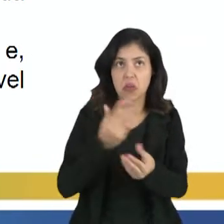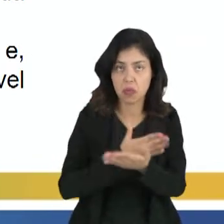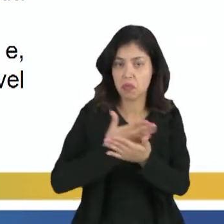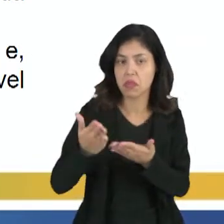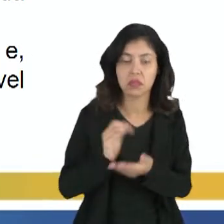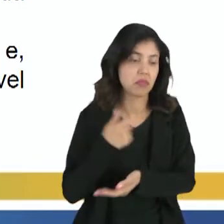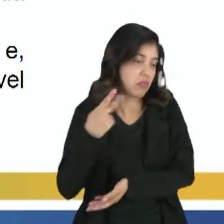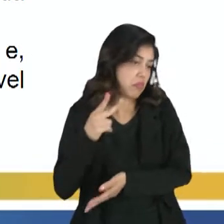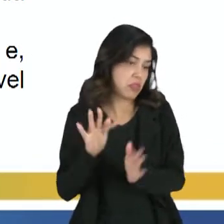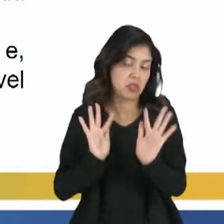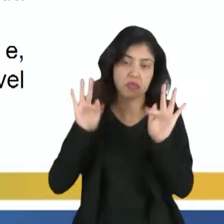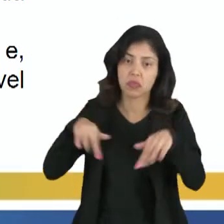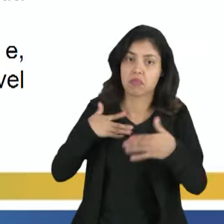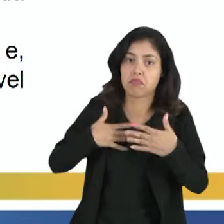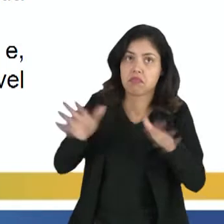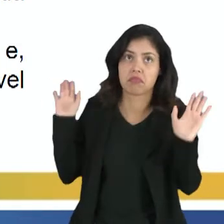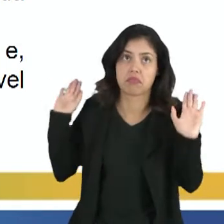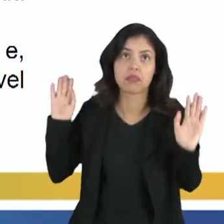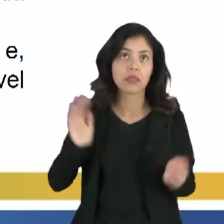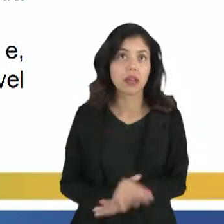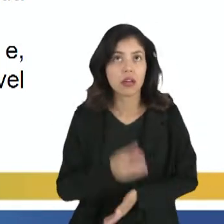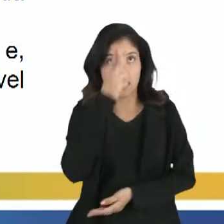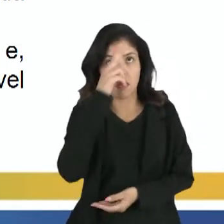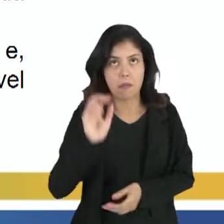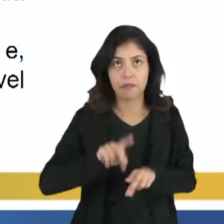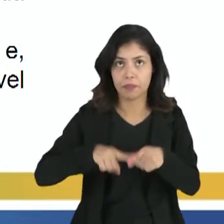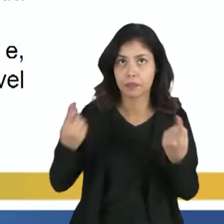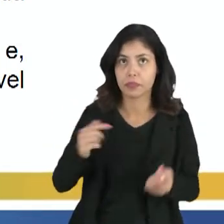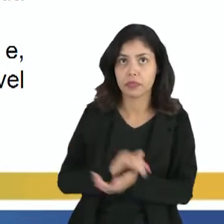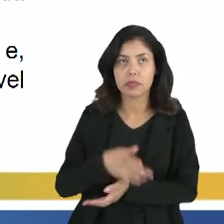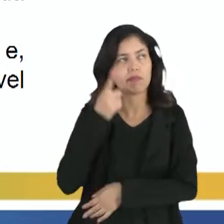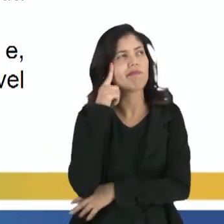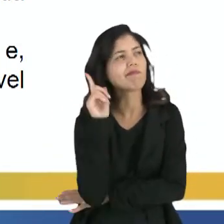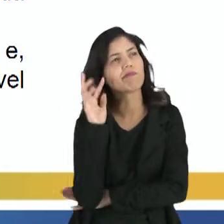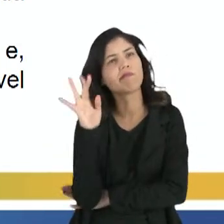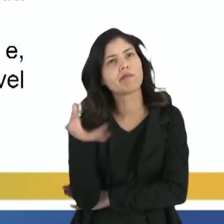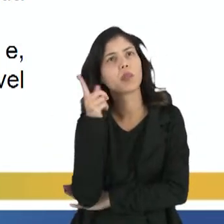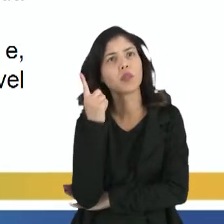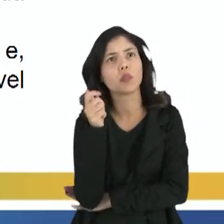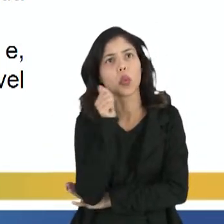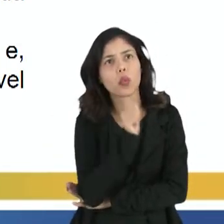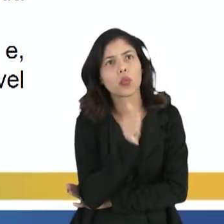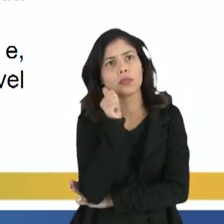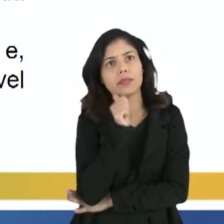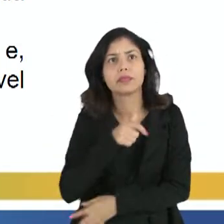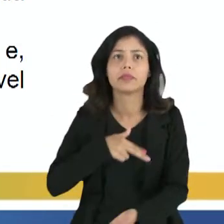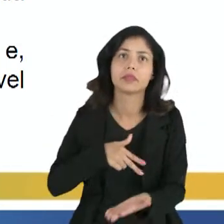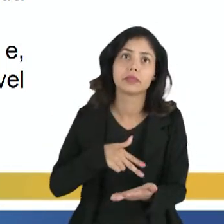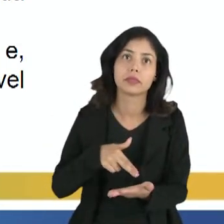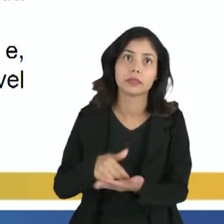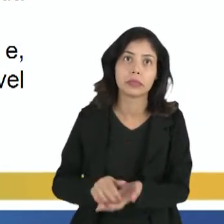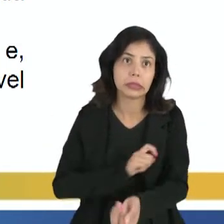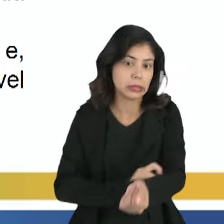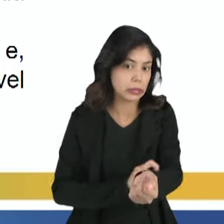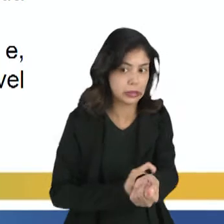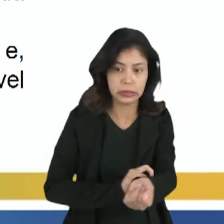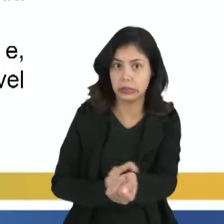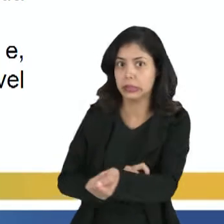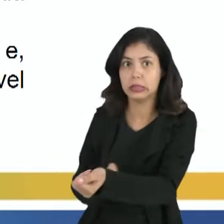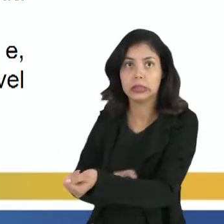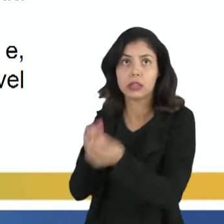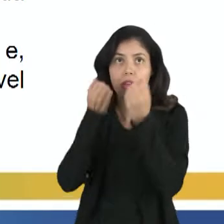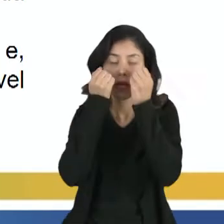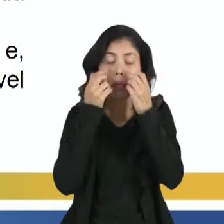começo, nem o seu fim. Lembro-me, porém, vagamente de que uma das mulheres, nervosas,